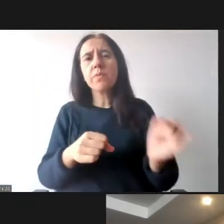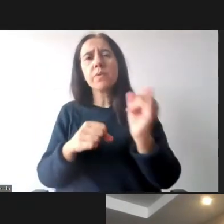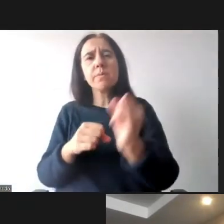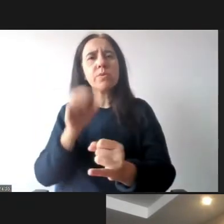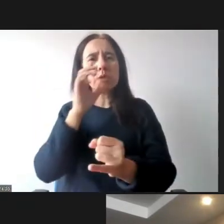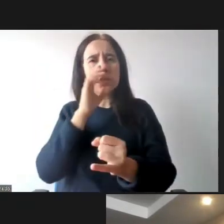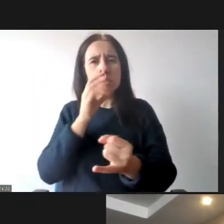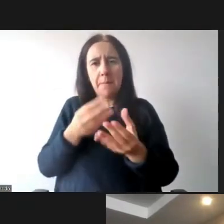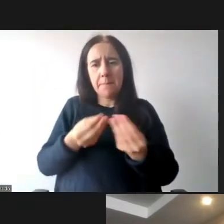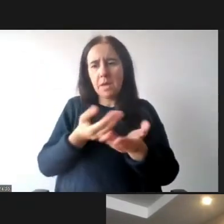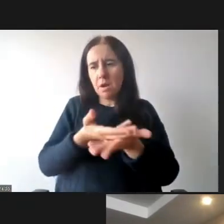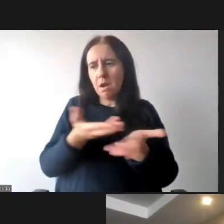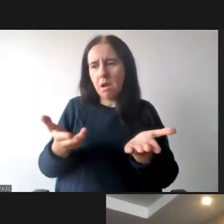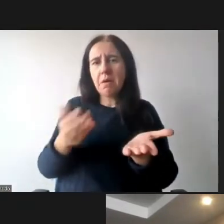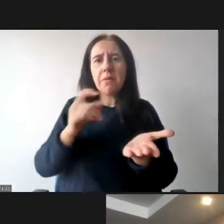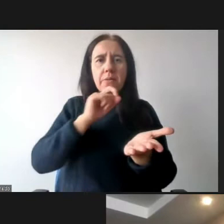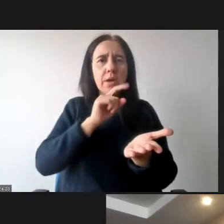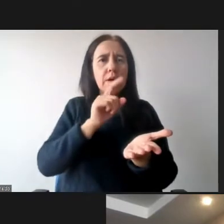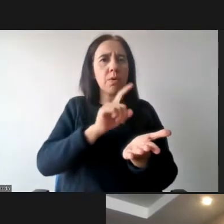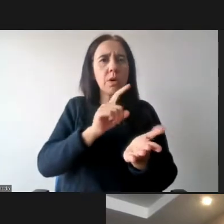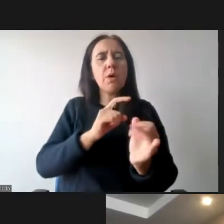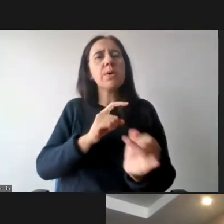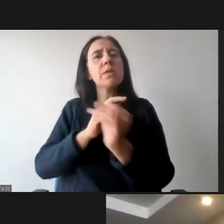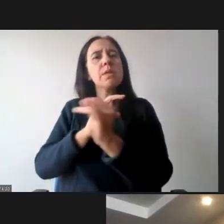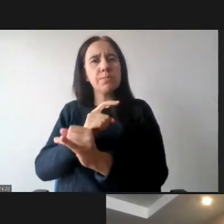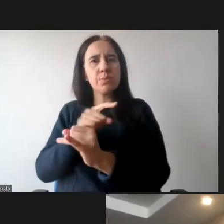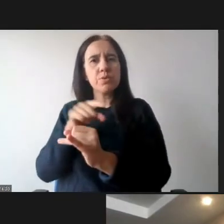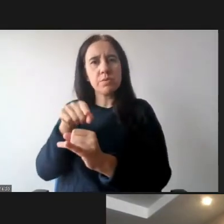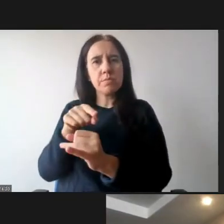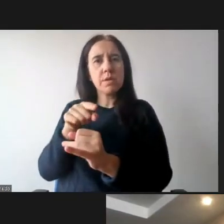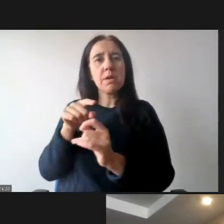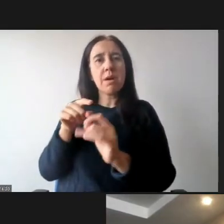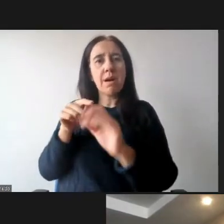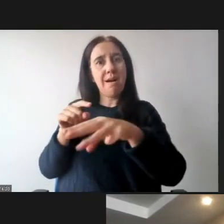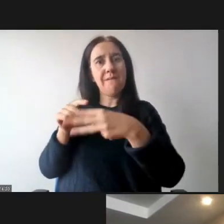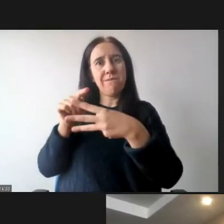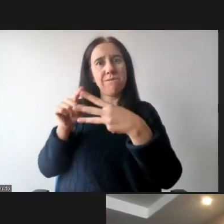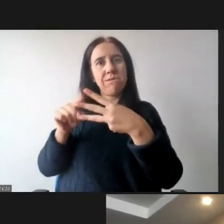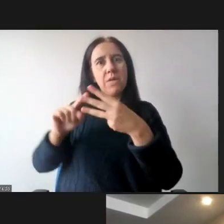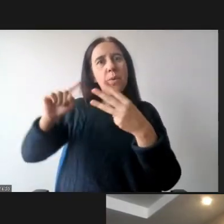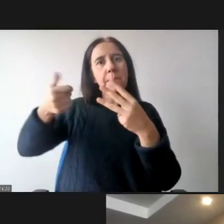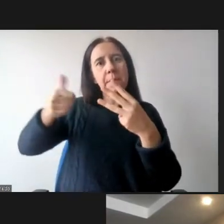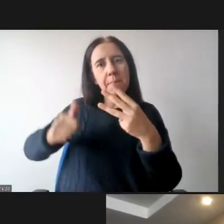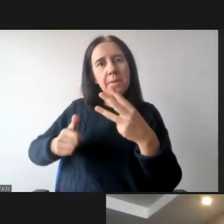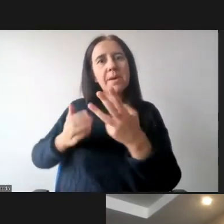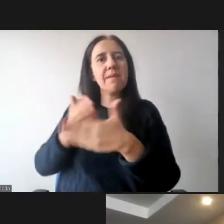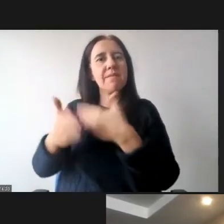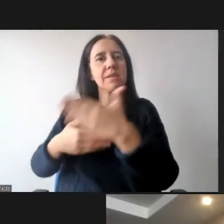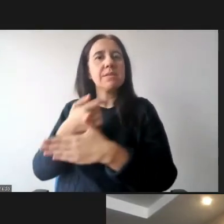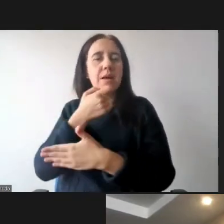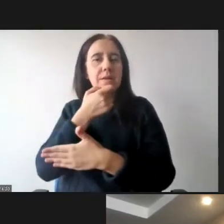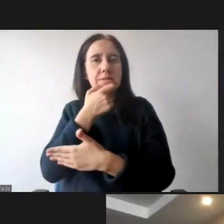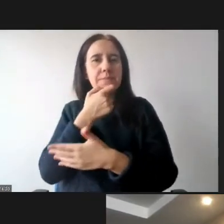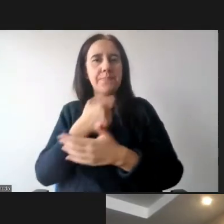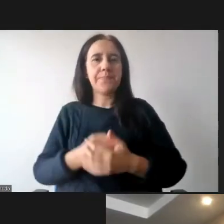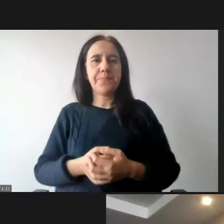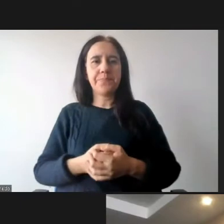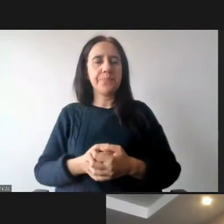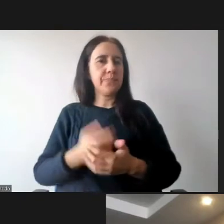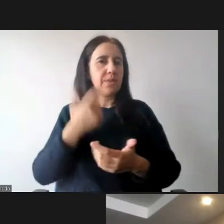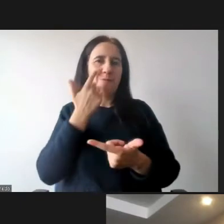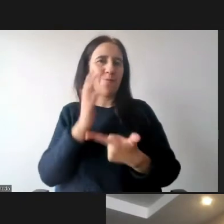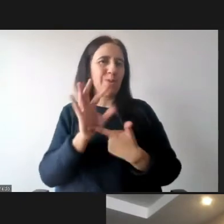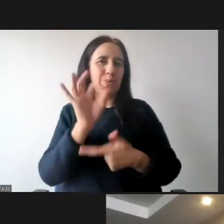meios eram legítimos ou não, e depois então é que avançávamos para estes 3 testes. Vou dar um exemplo,